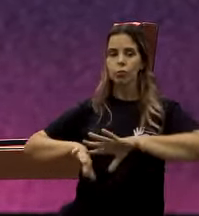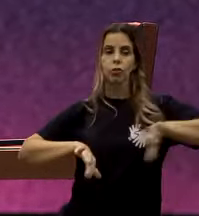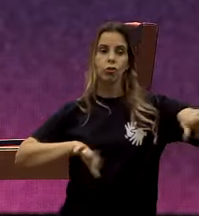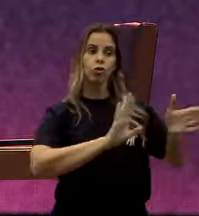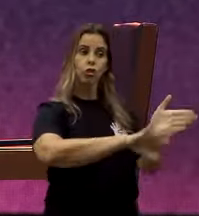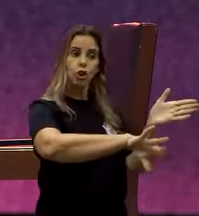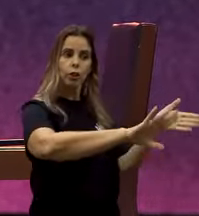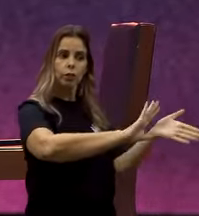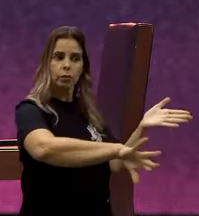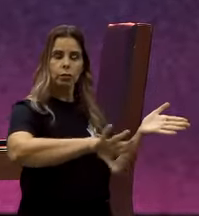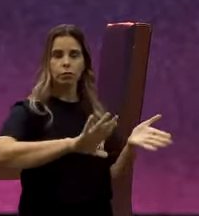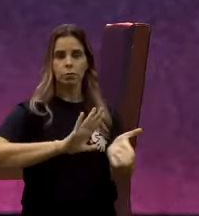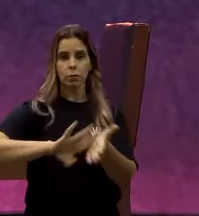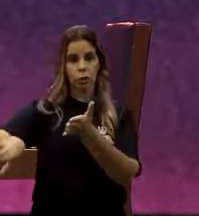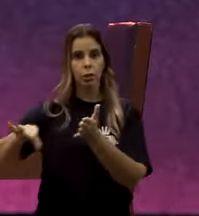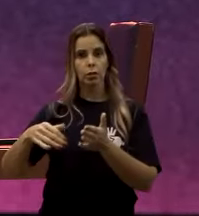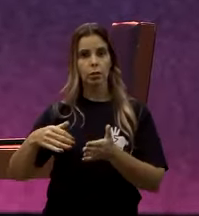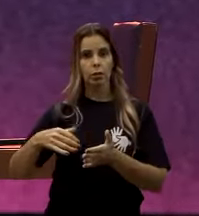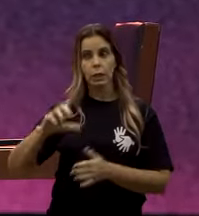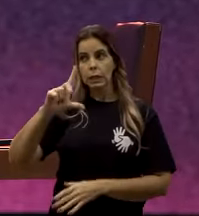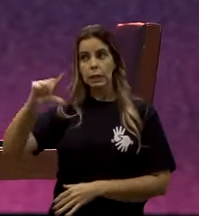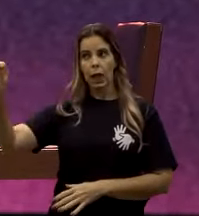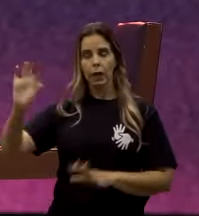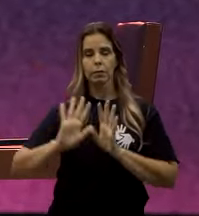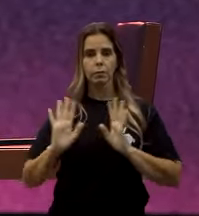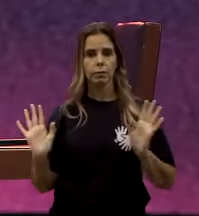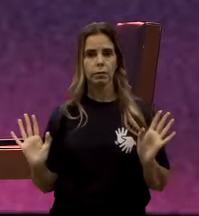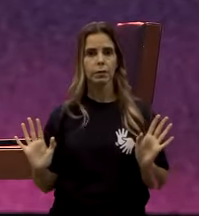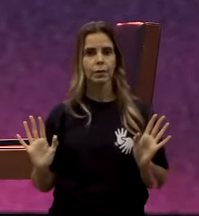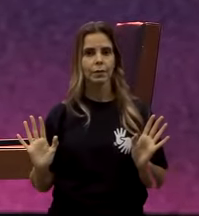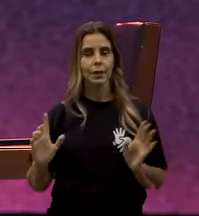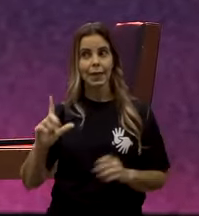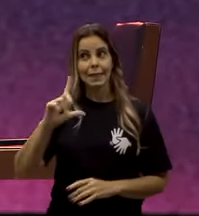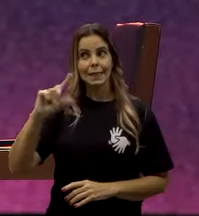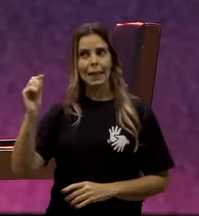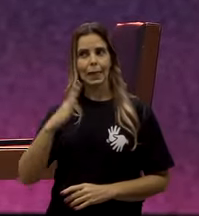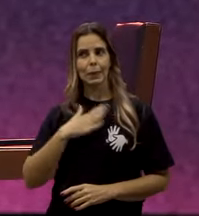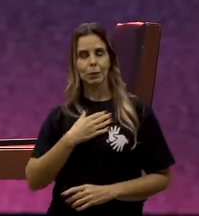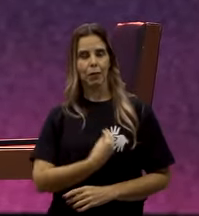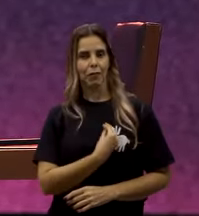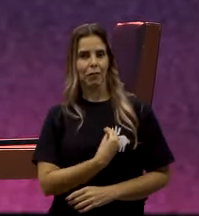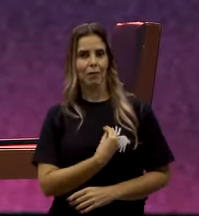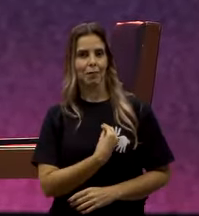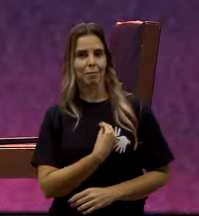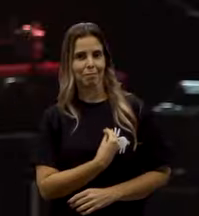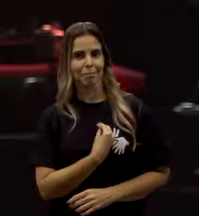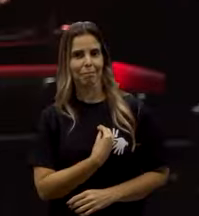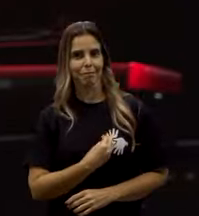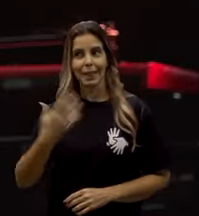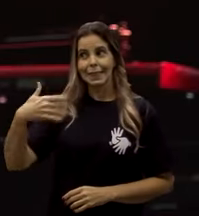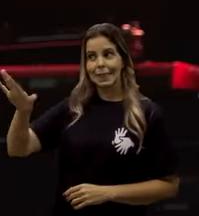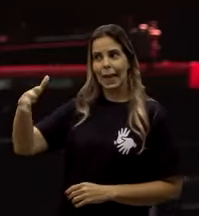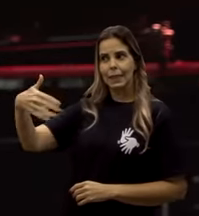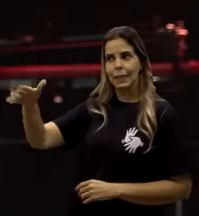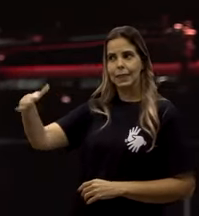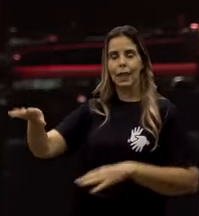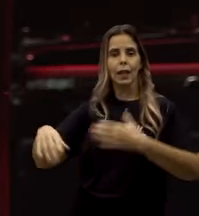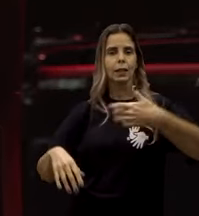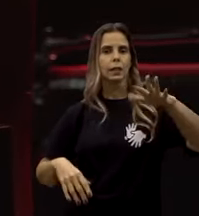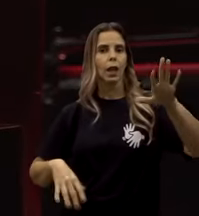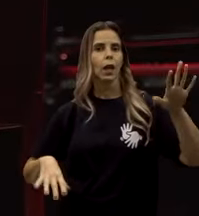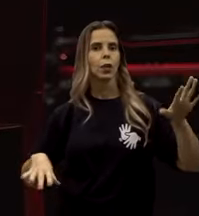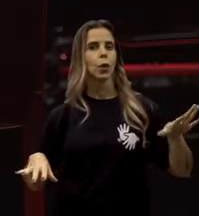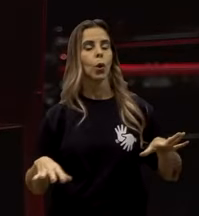vou tirar sai sai da minhaa sai para lá sai hoje vai sair muita